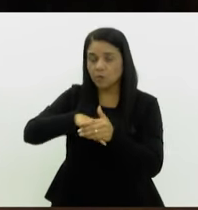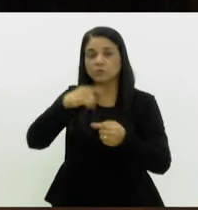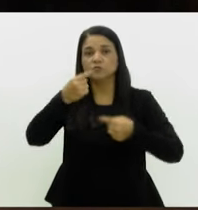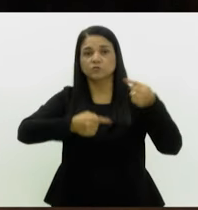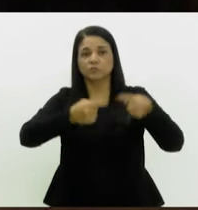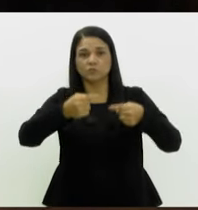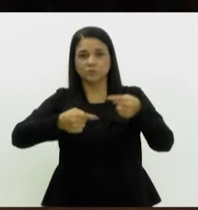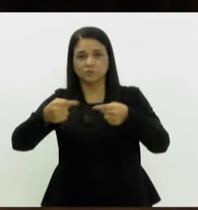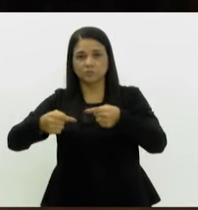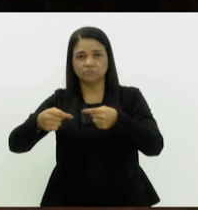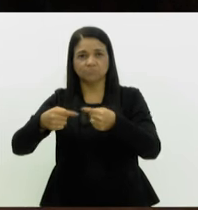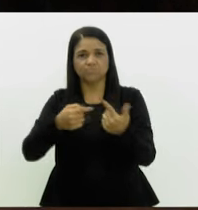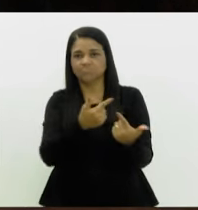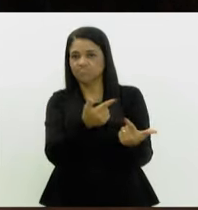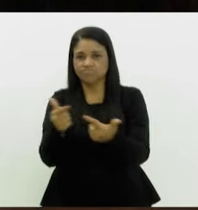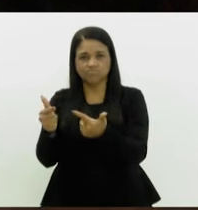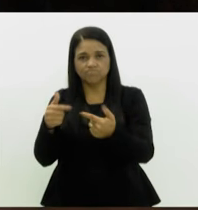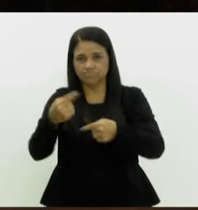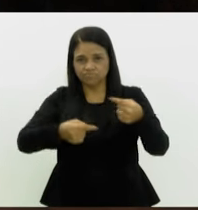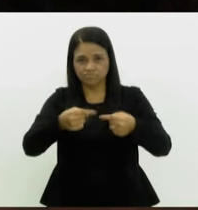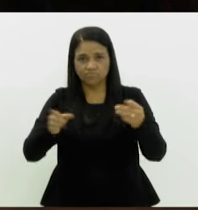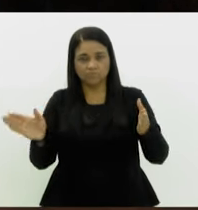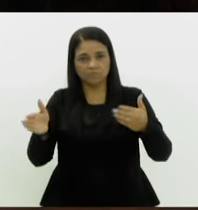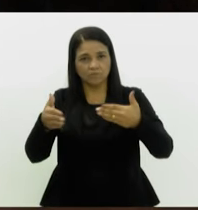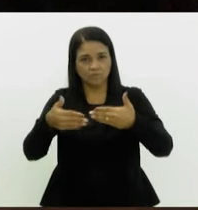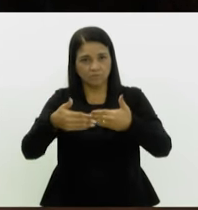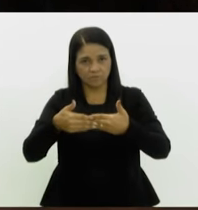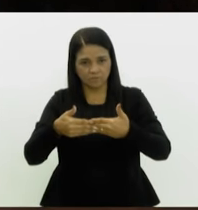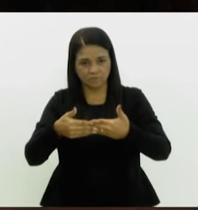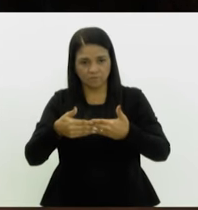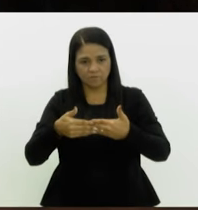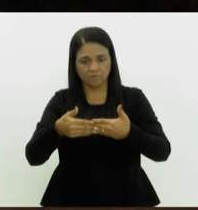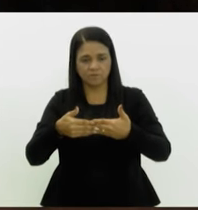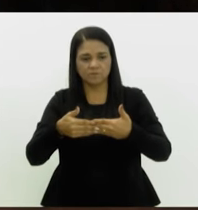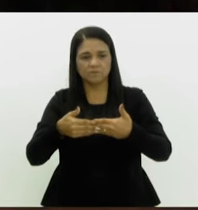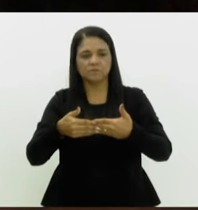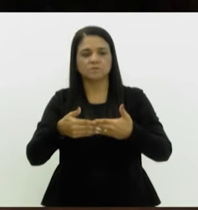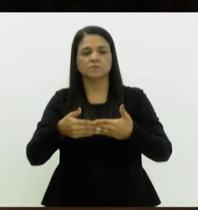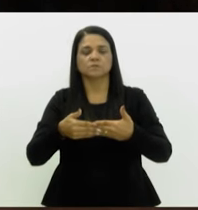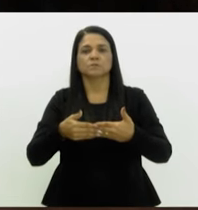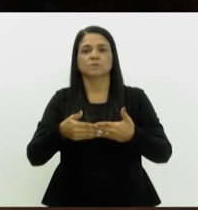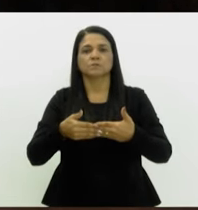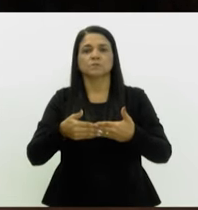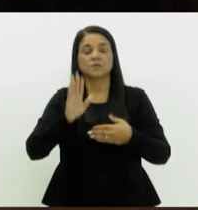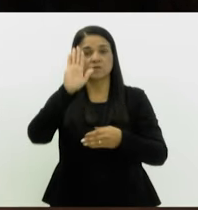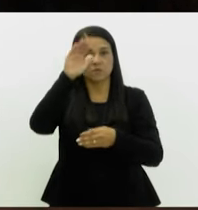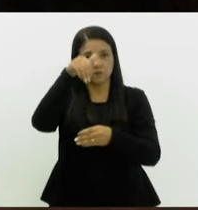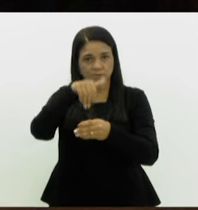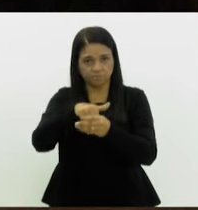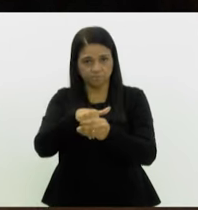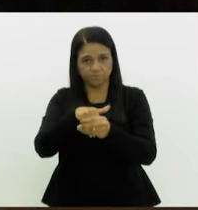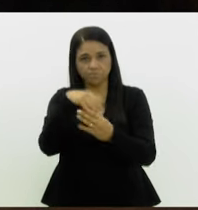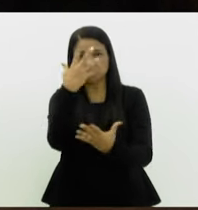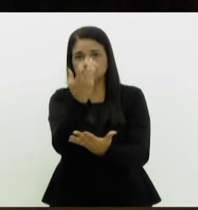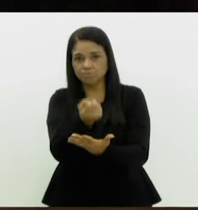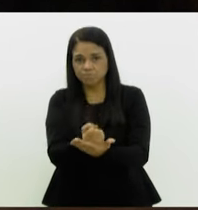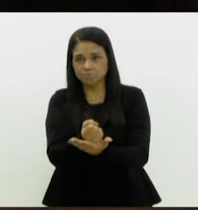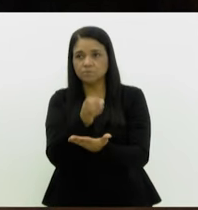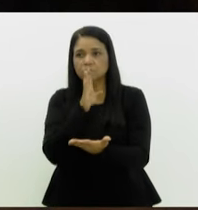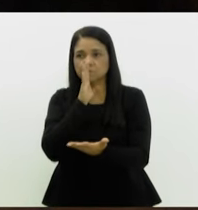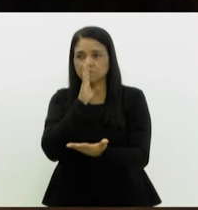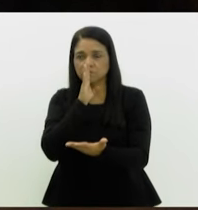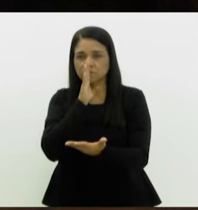discussão, não havendo com quem queira discutir, encerrada a discussão. Em votação, senhores que